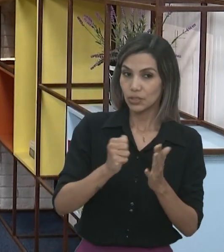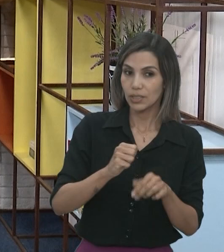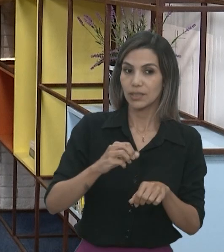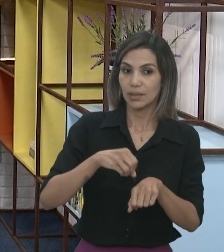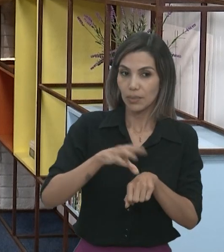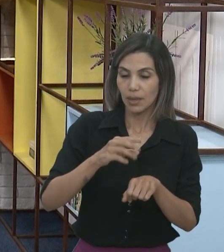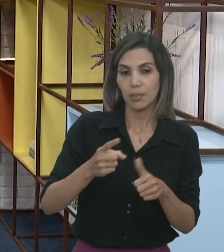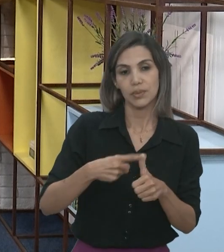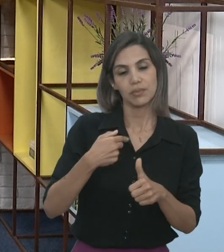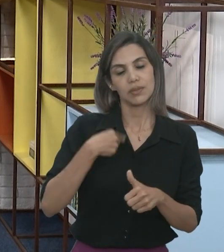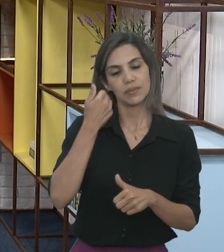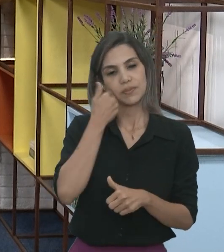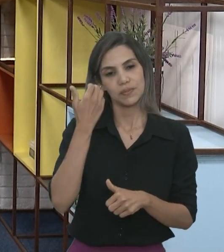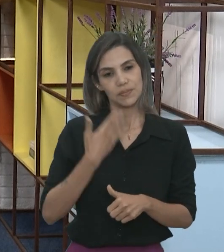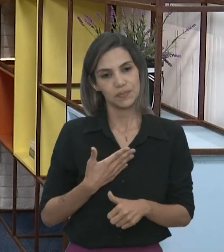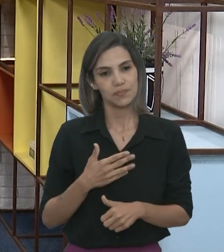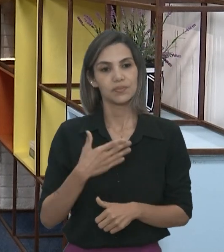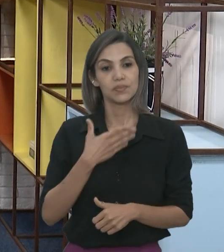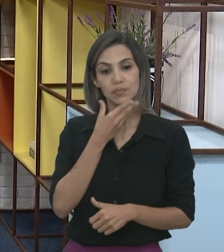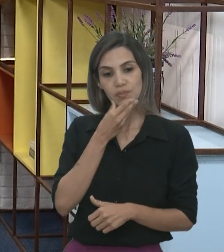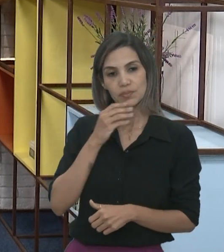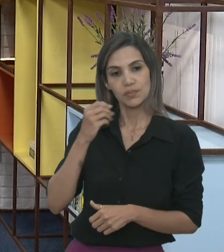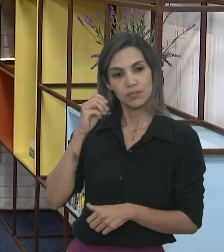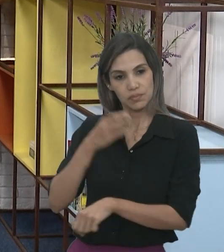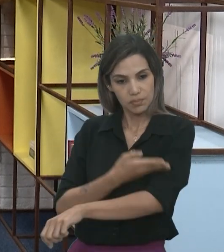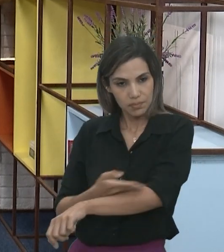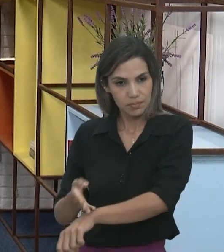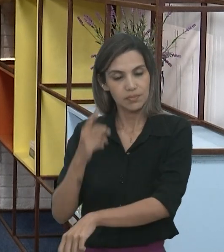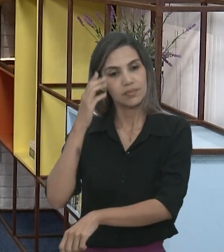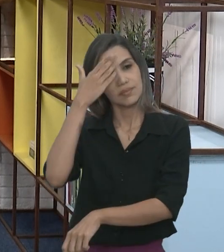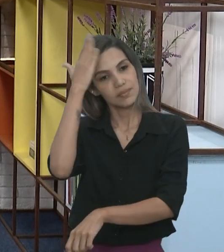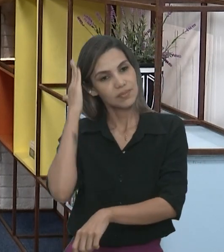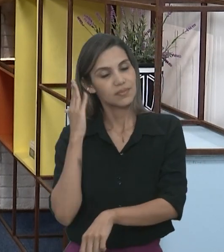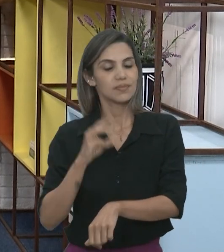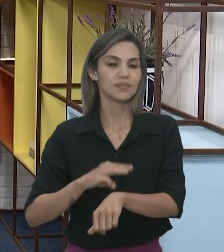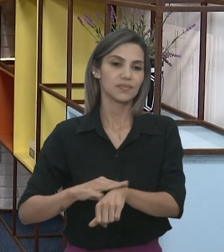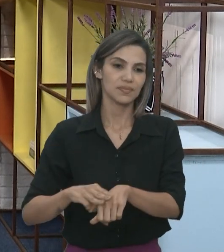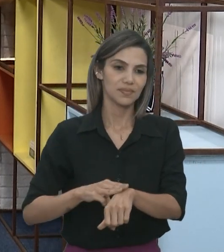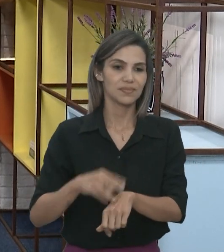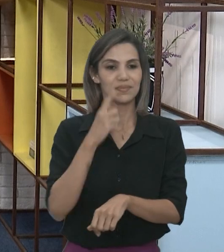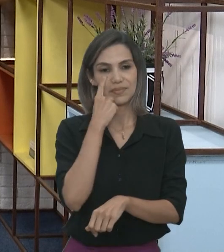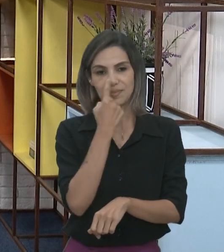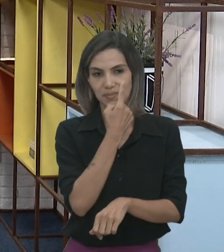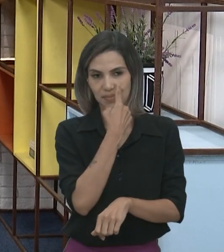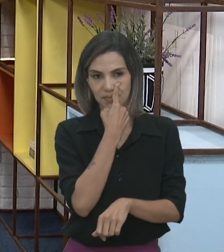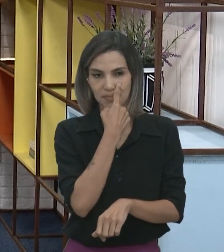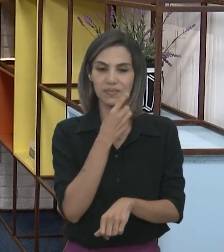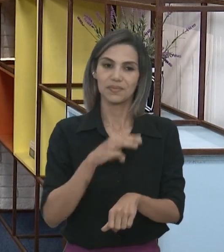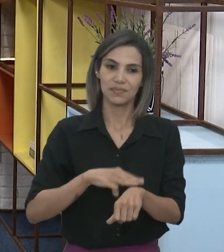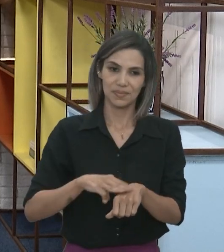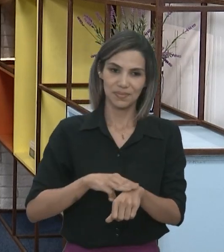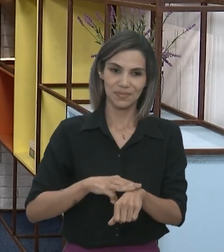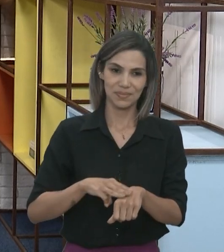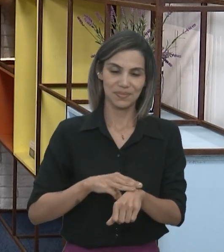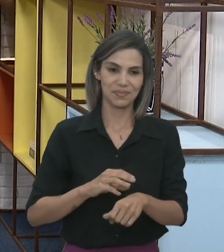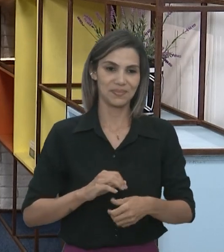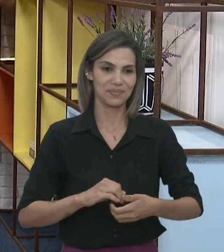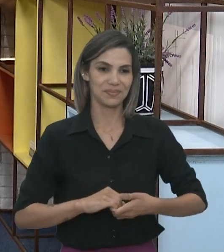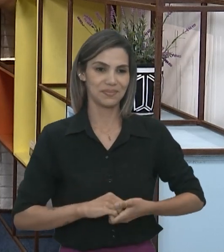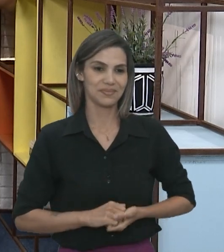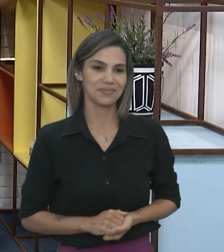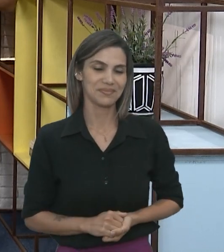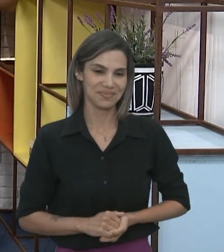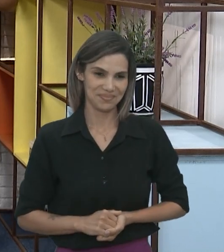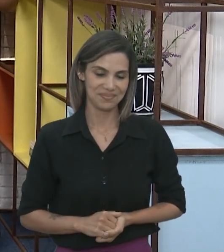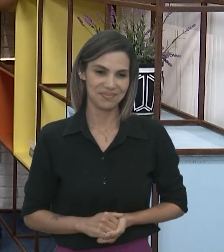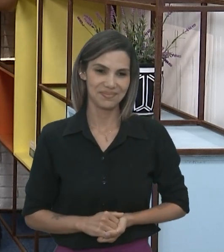fazer a minha autodescrição. Eu sou um homem branco, com cabelos lisos e castanhos. Castanhos também são a cor dos meus olhos,